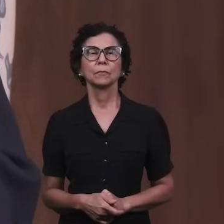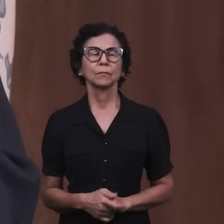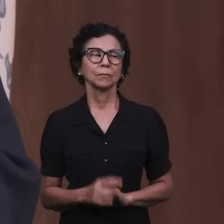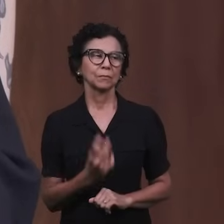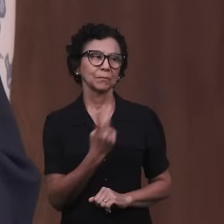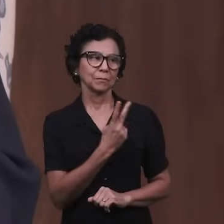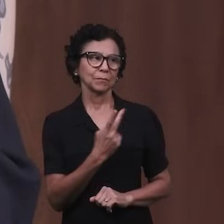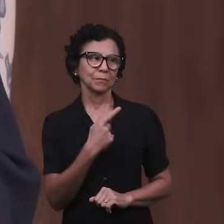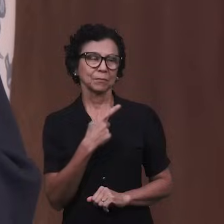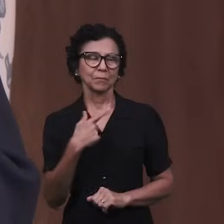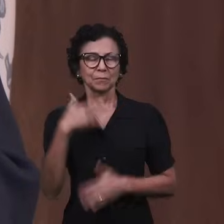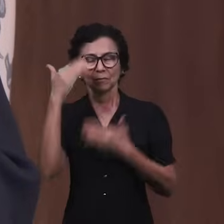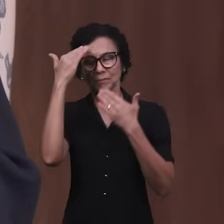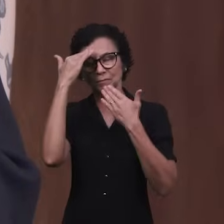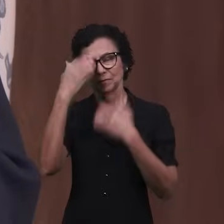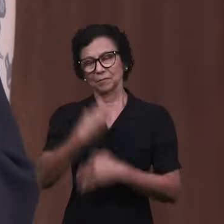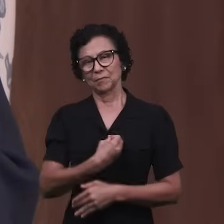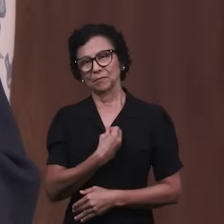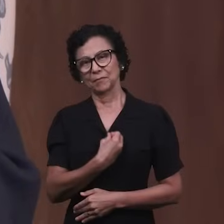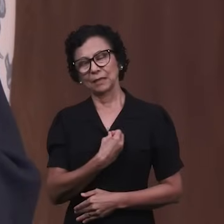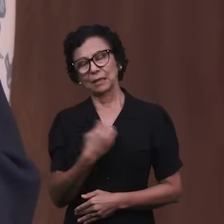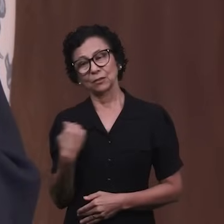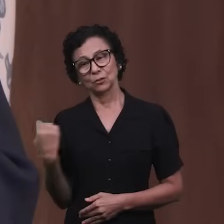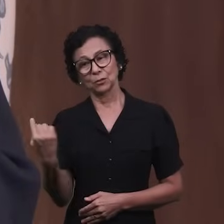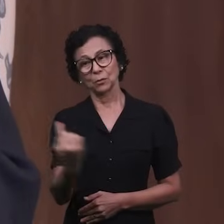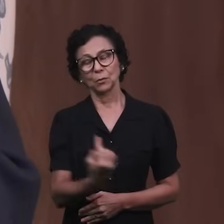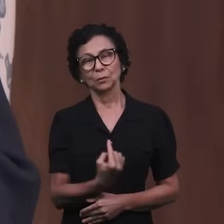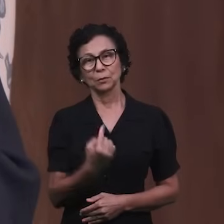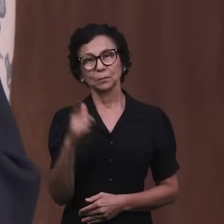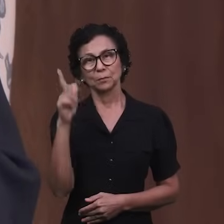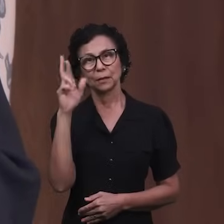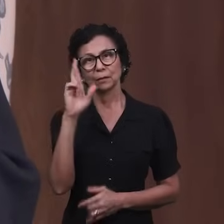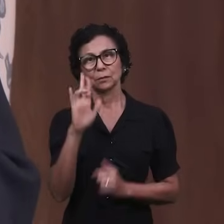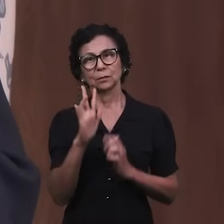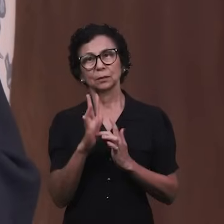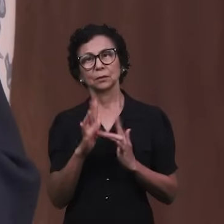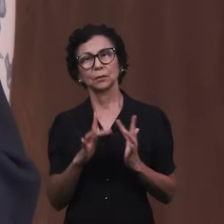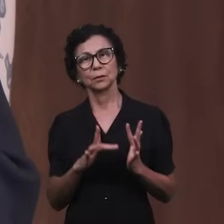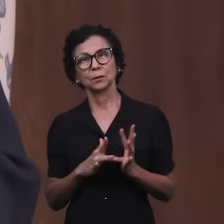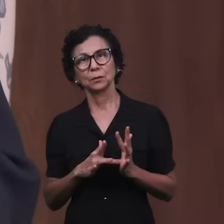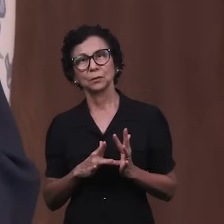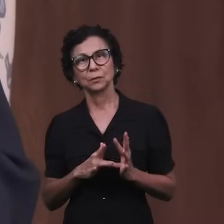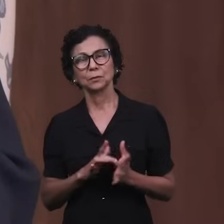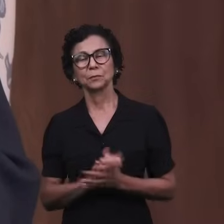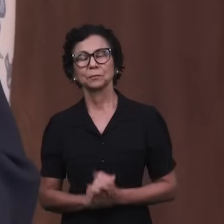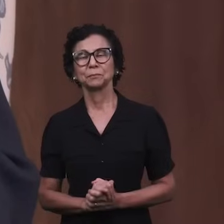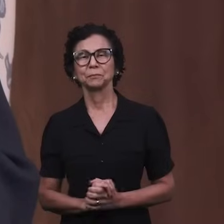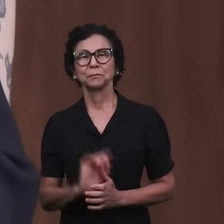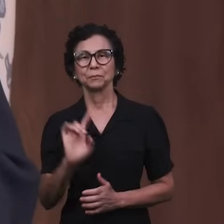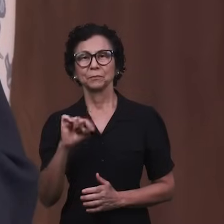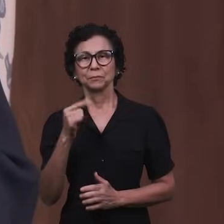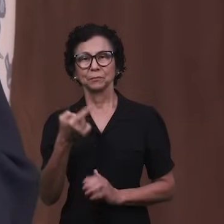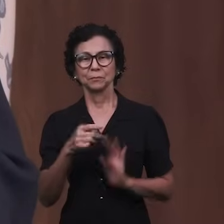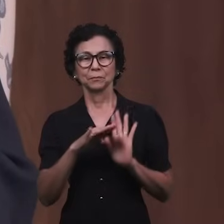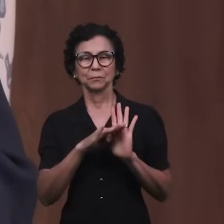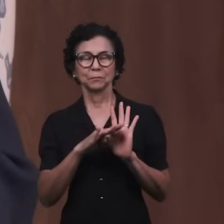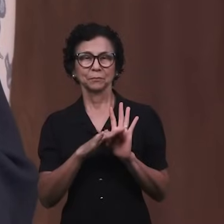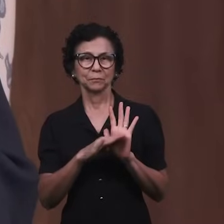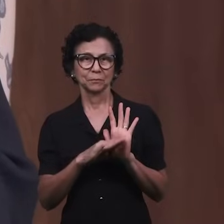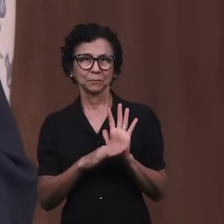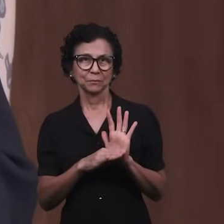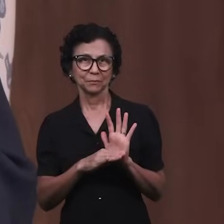Eu e pastor Gerson, agradecemos a presença de todos, desejando a todos a paz do Senhor e nos preparemos para